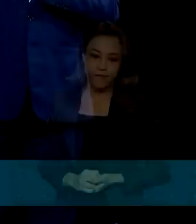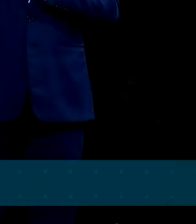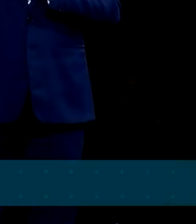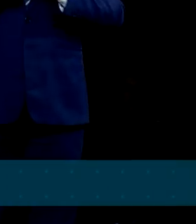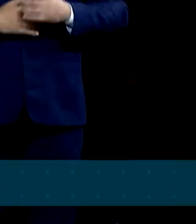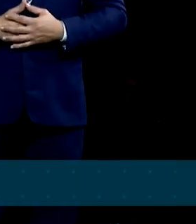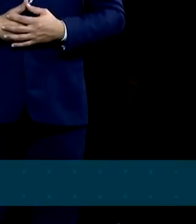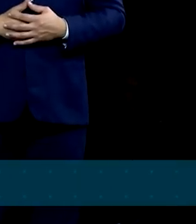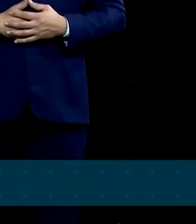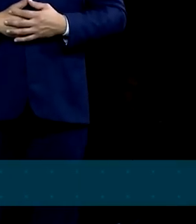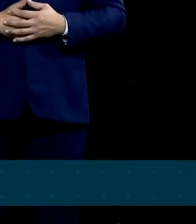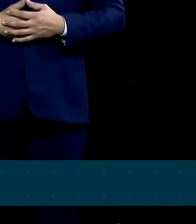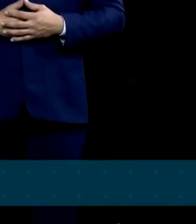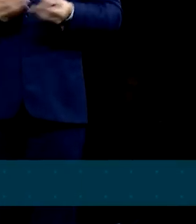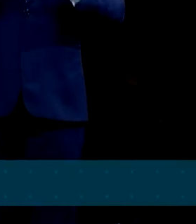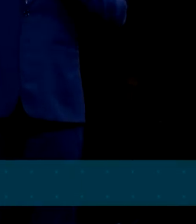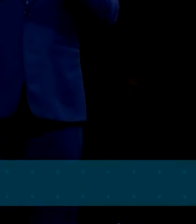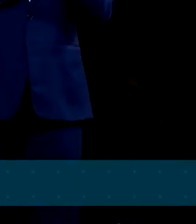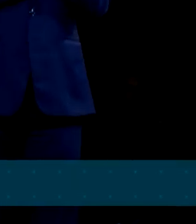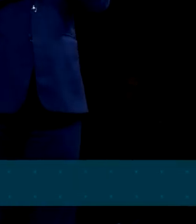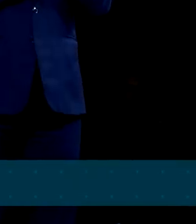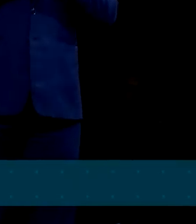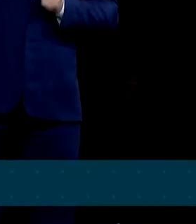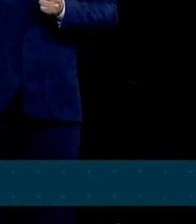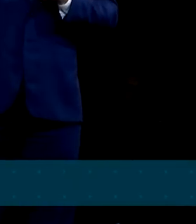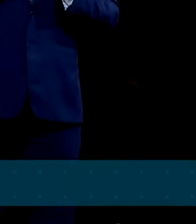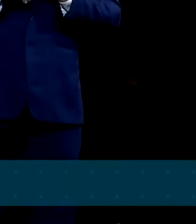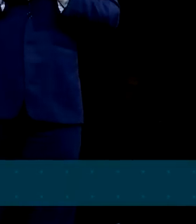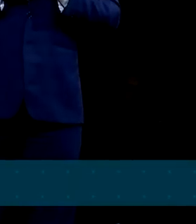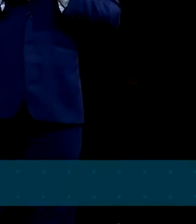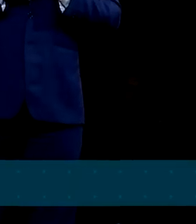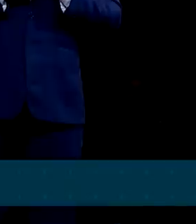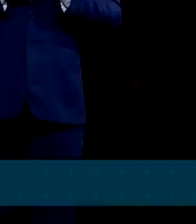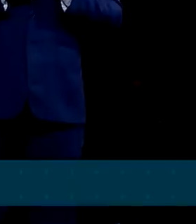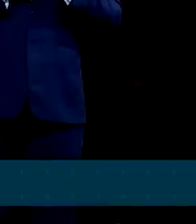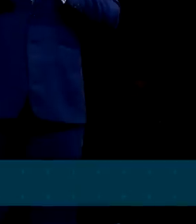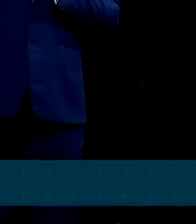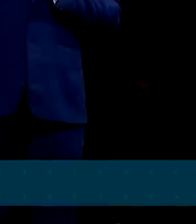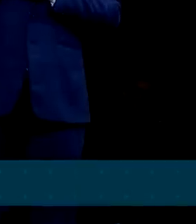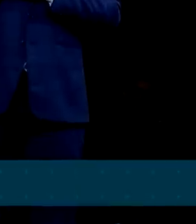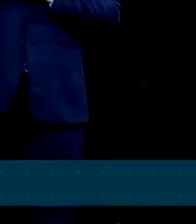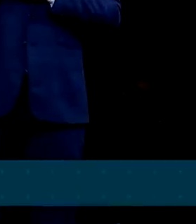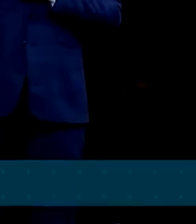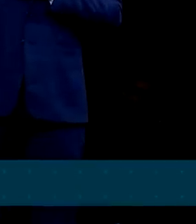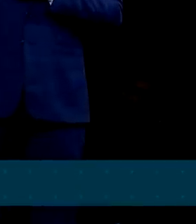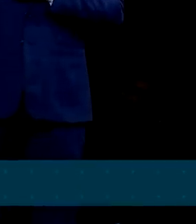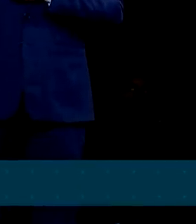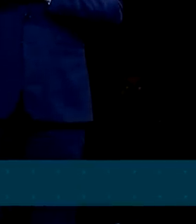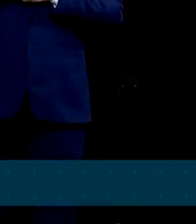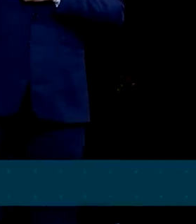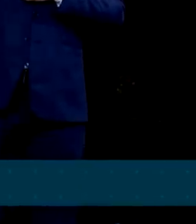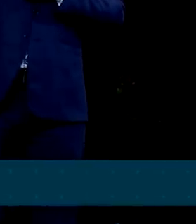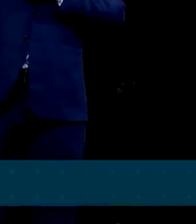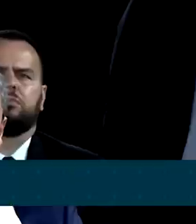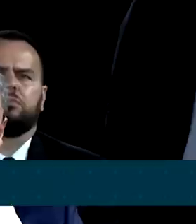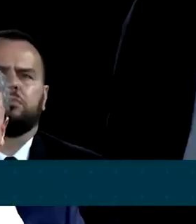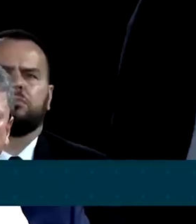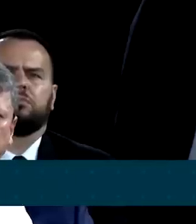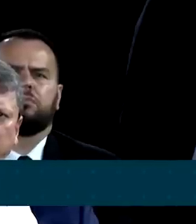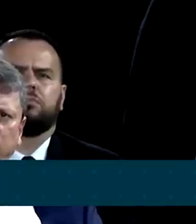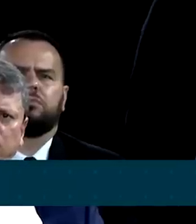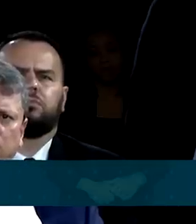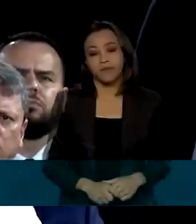dá a segurança alimentar, bem como para mais de 1 bilhão de pessoas ao redor do mundo. E